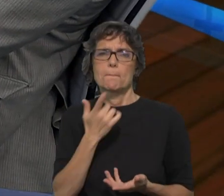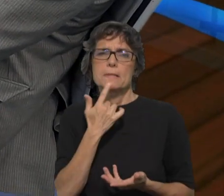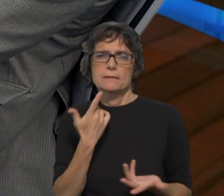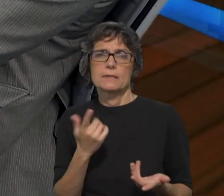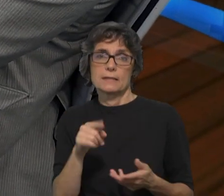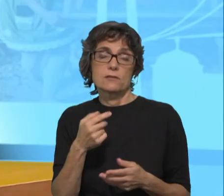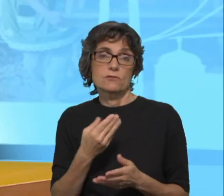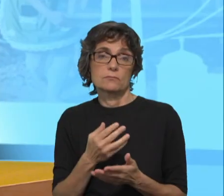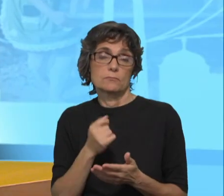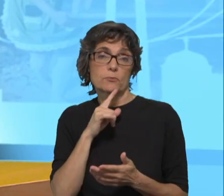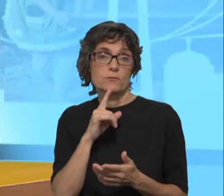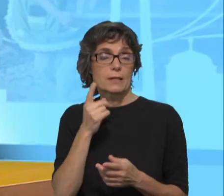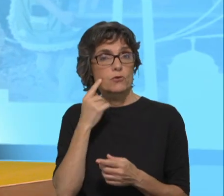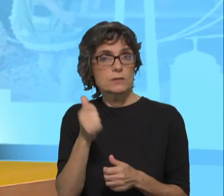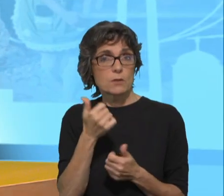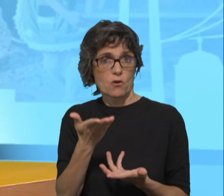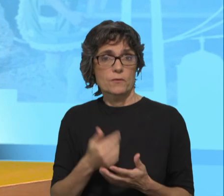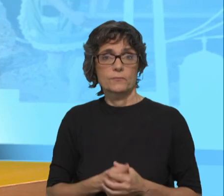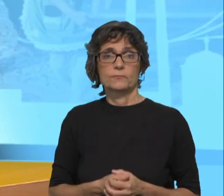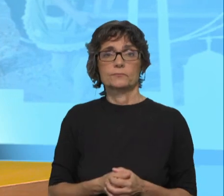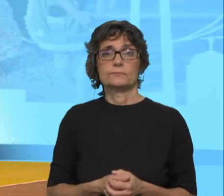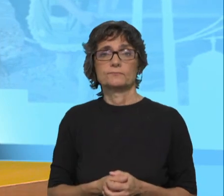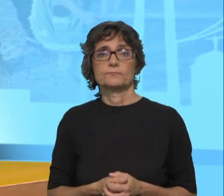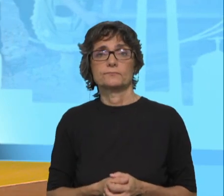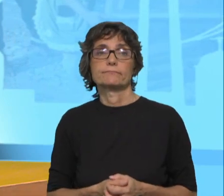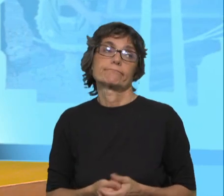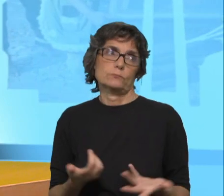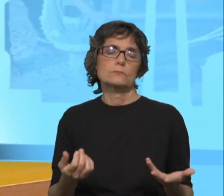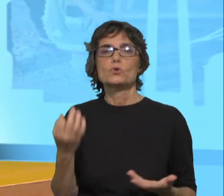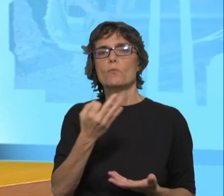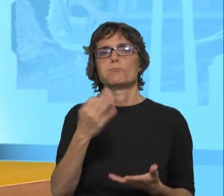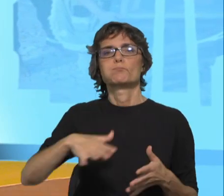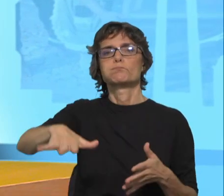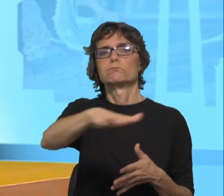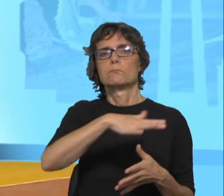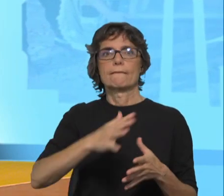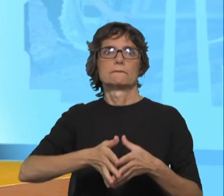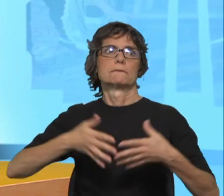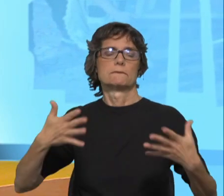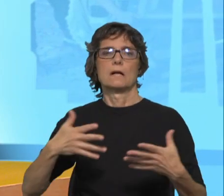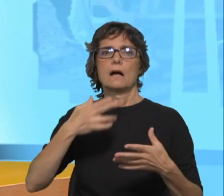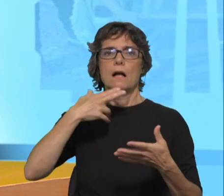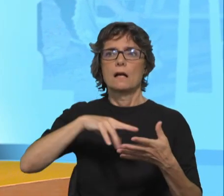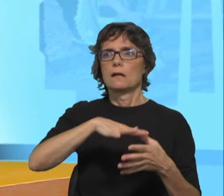resposta. A Diocese do Porto é imensa, né? Tem várias